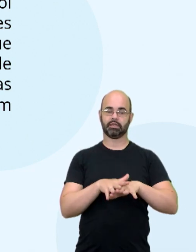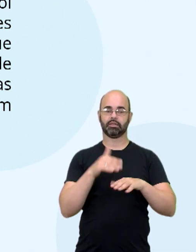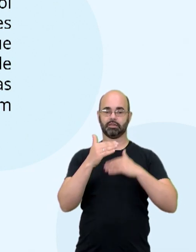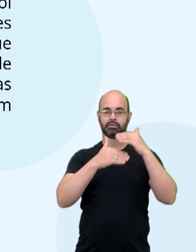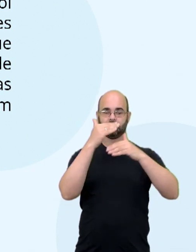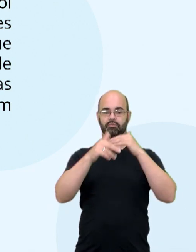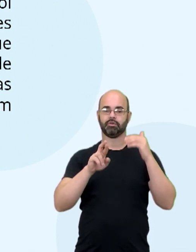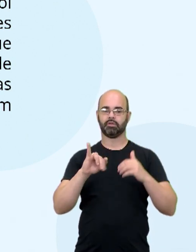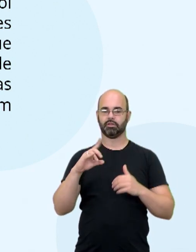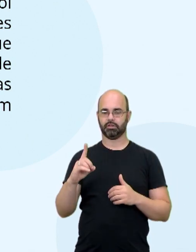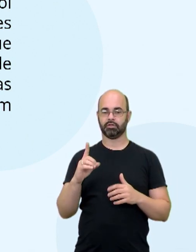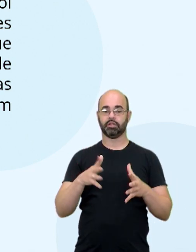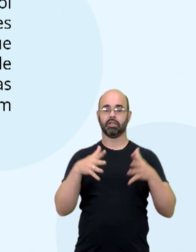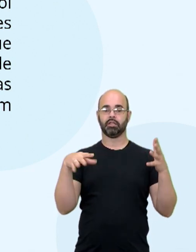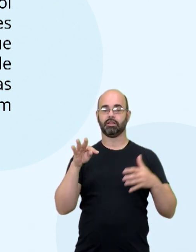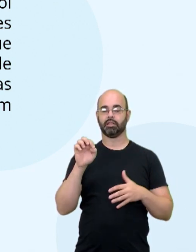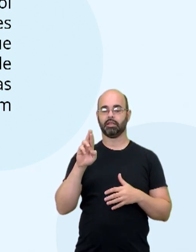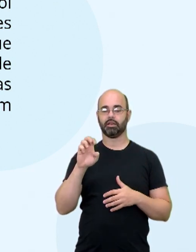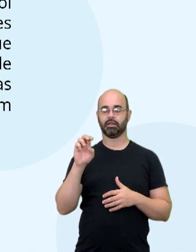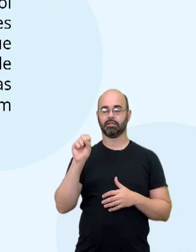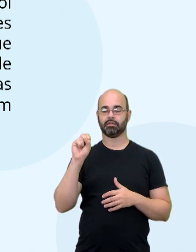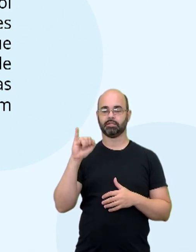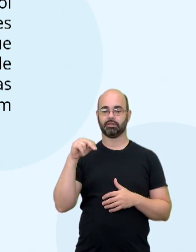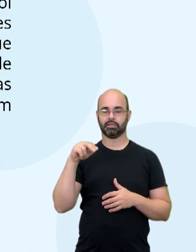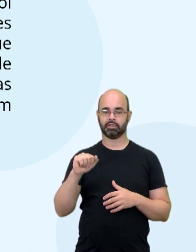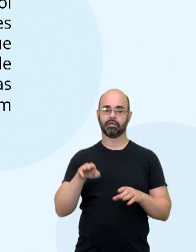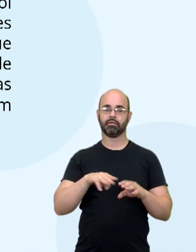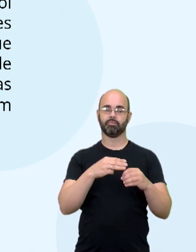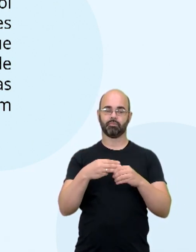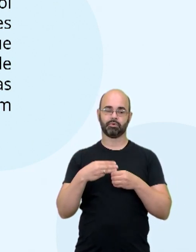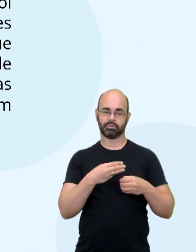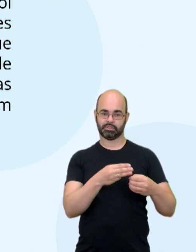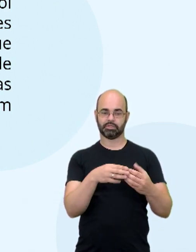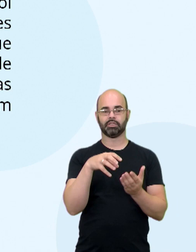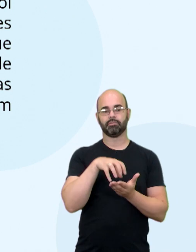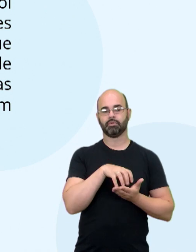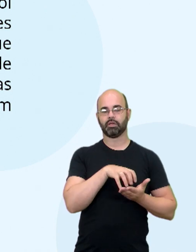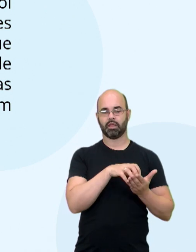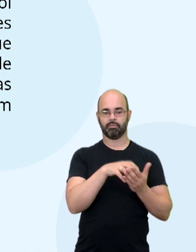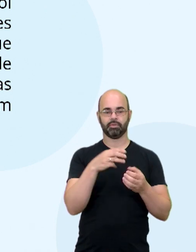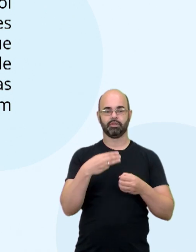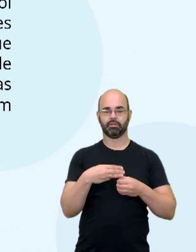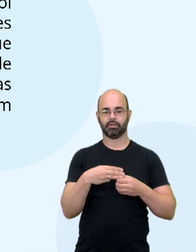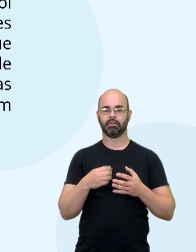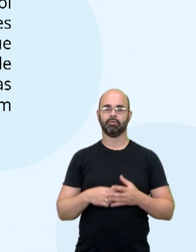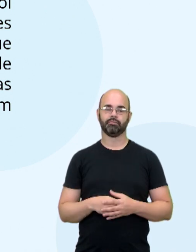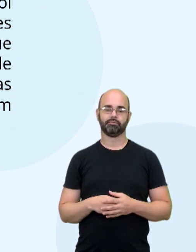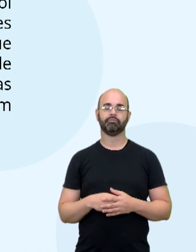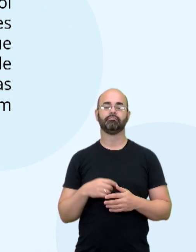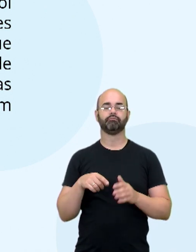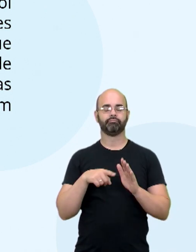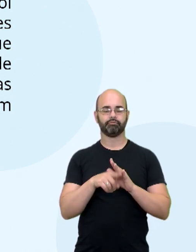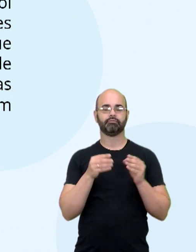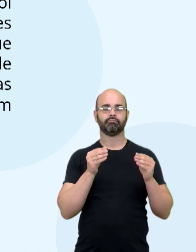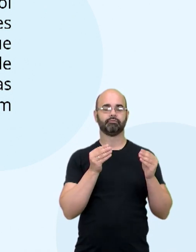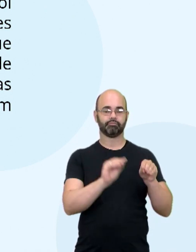Grande Teresina e municípios das capitais. Desde sua implantação, a pesquisa gradualmente vem ampliando os